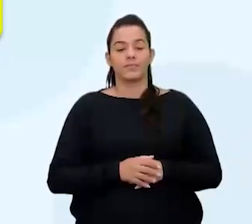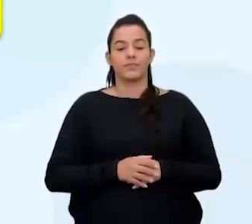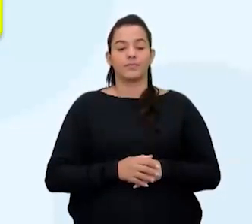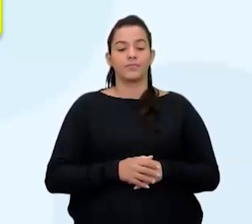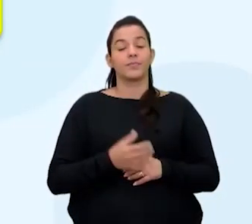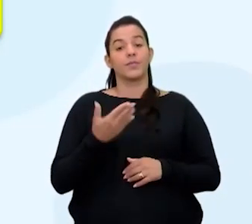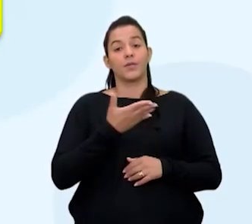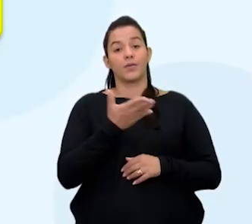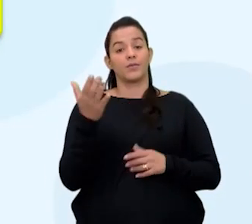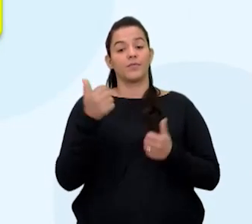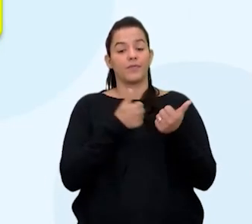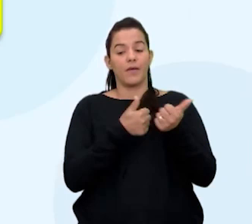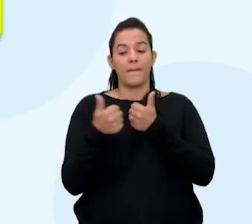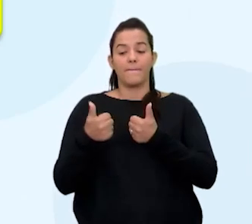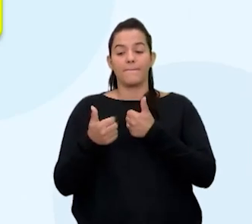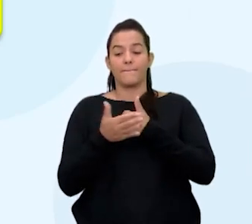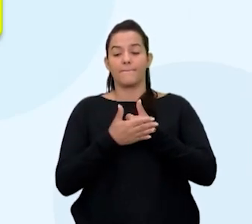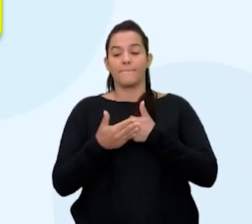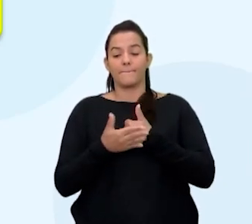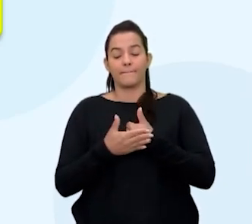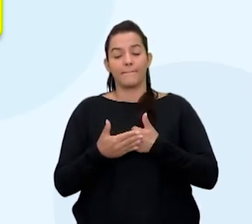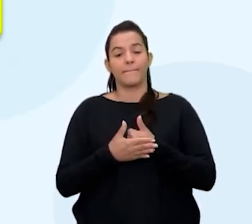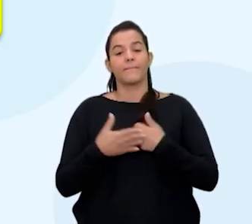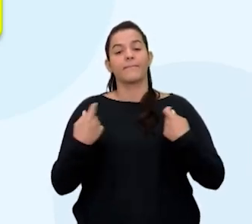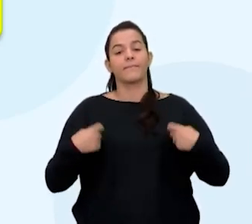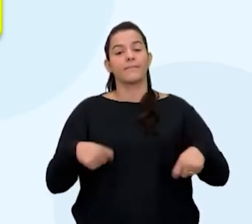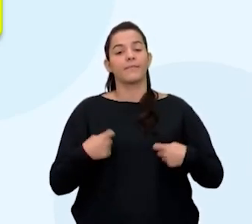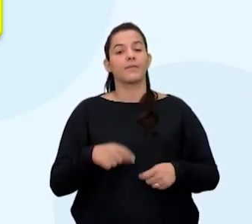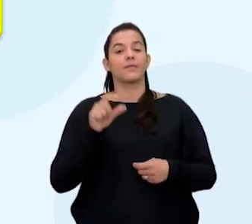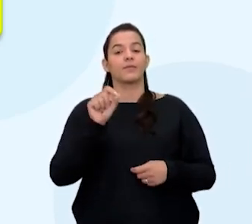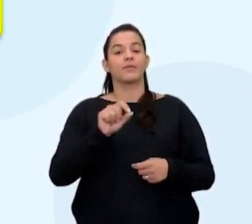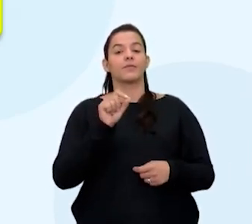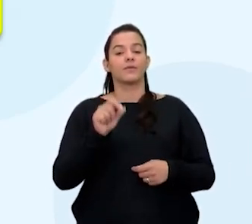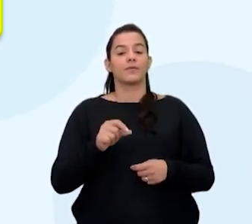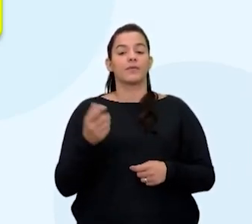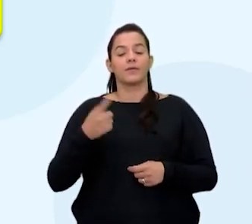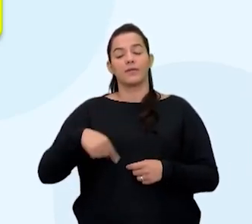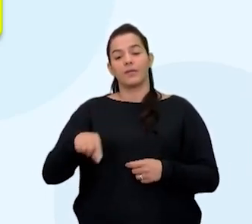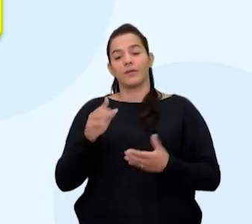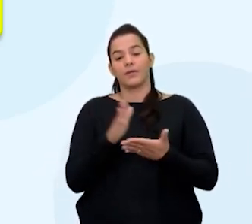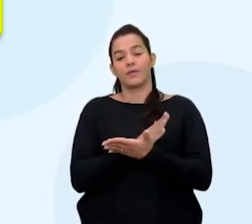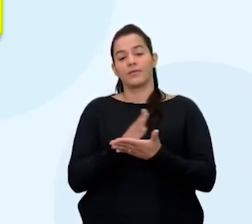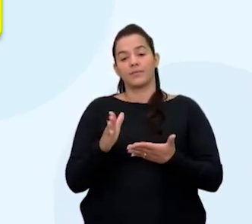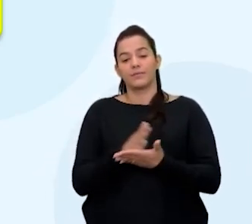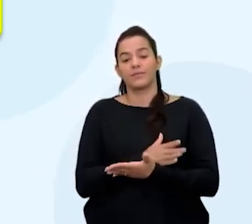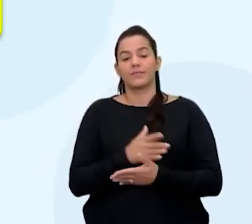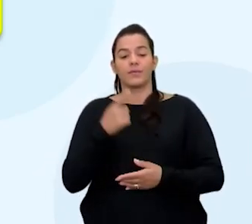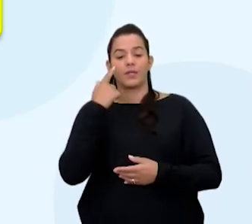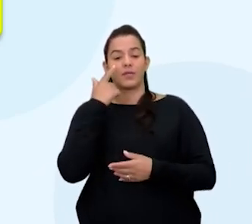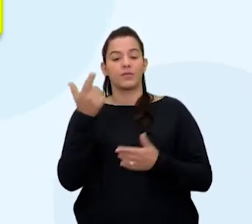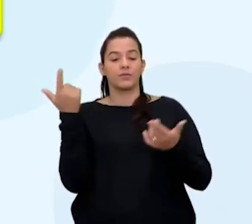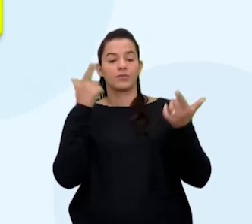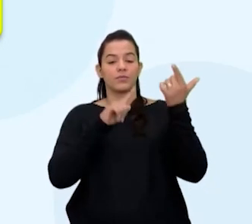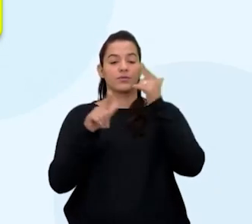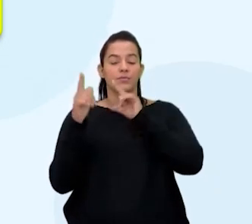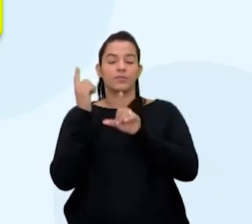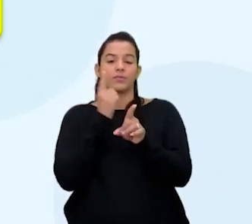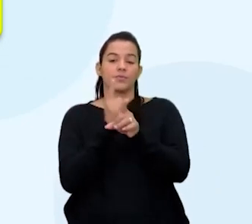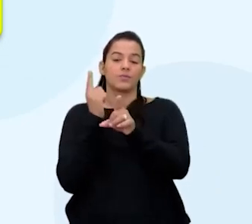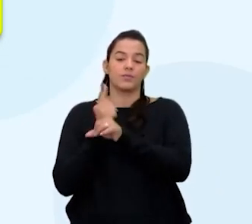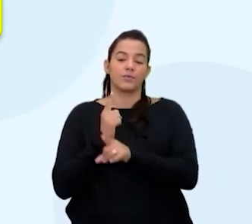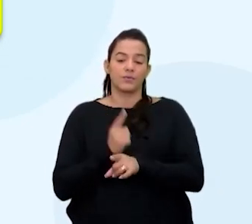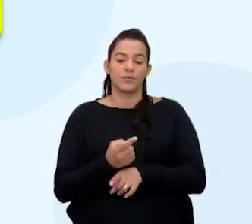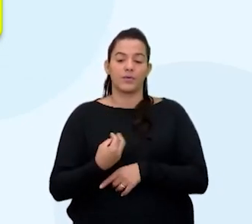acolhido, mas ele teve que se submeter à superexploração para conseguir encontrar